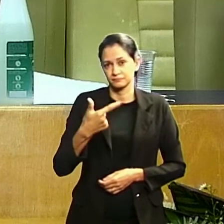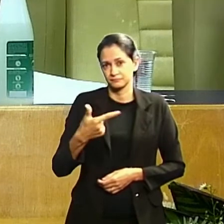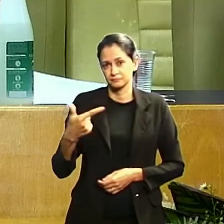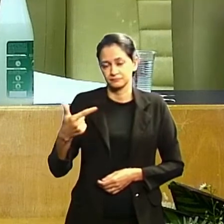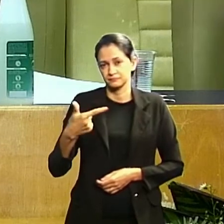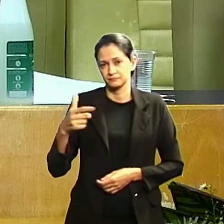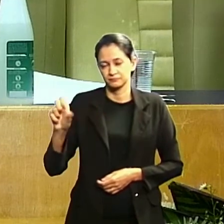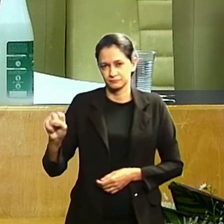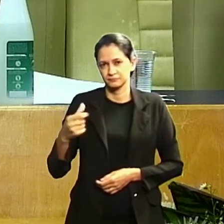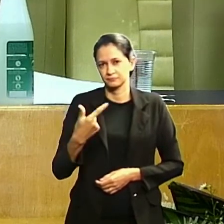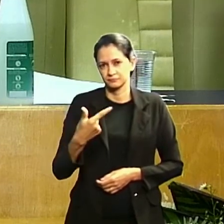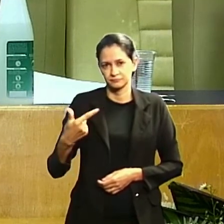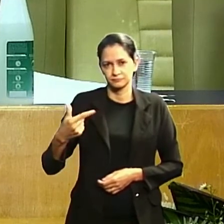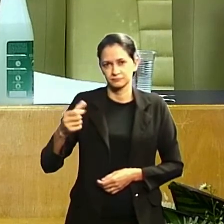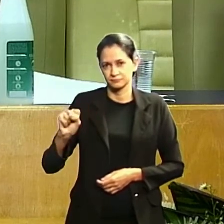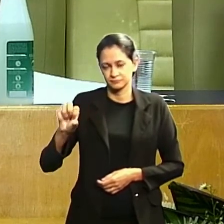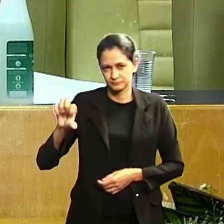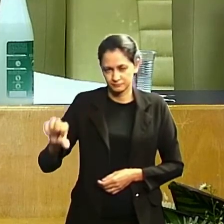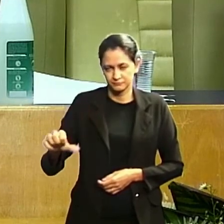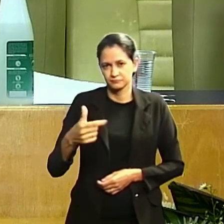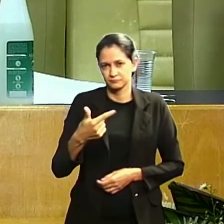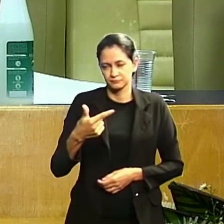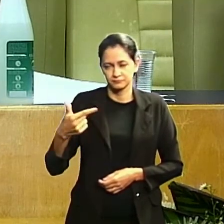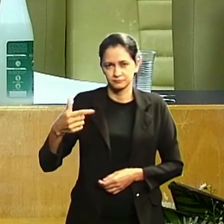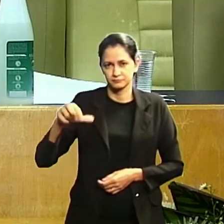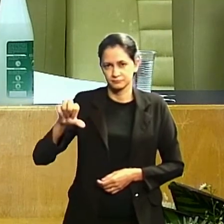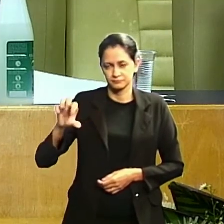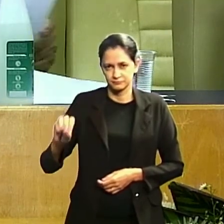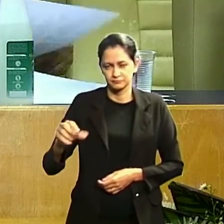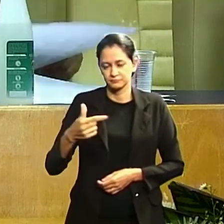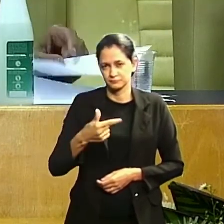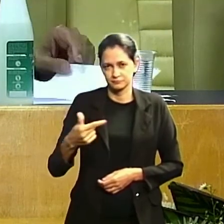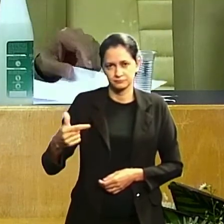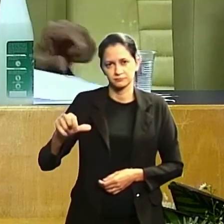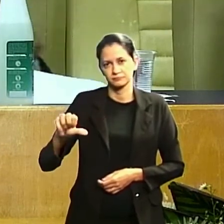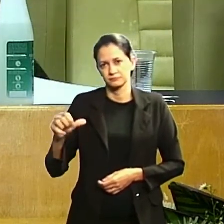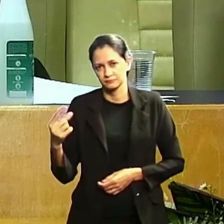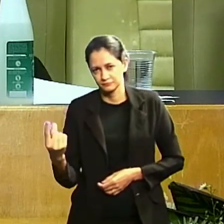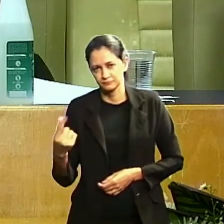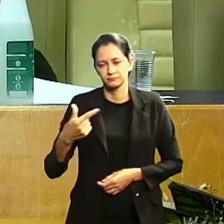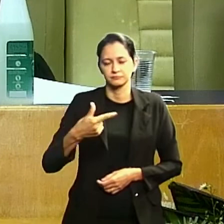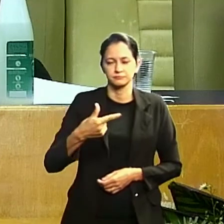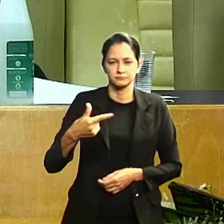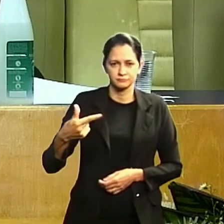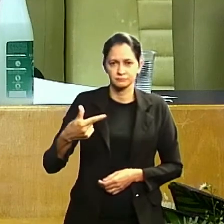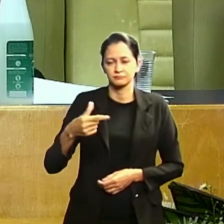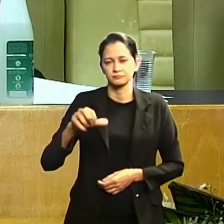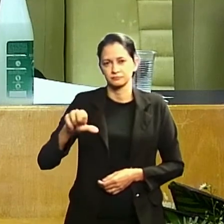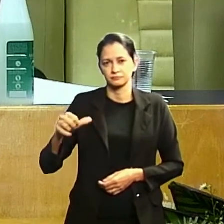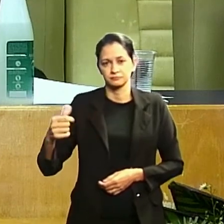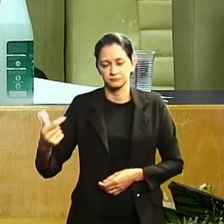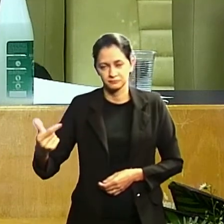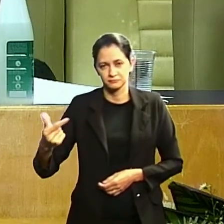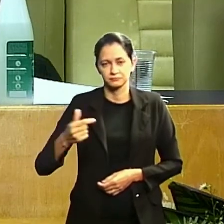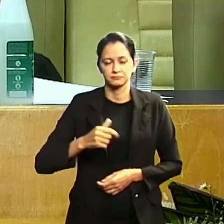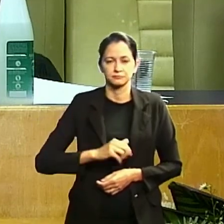Ruben, 2289, 2290, 2291, 2292,